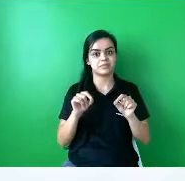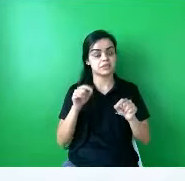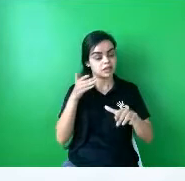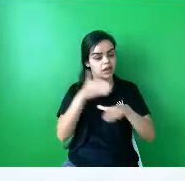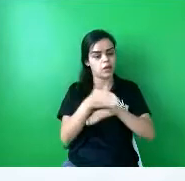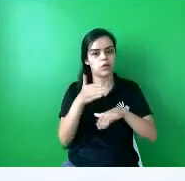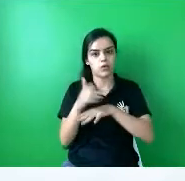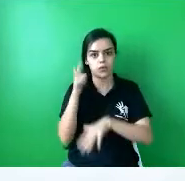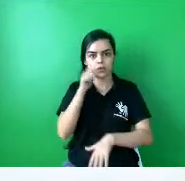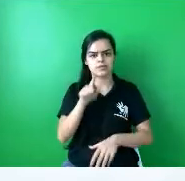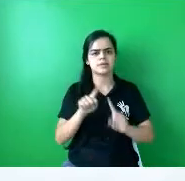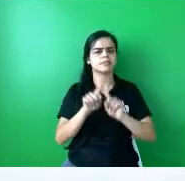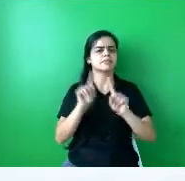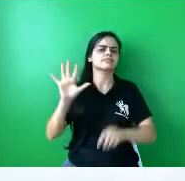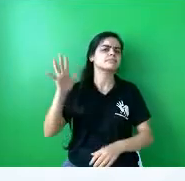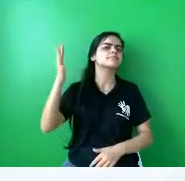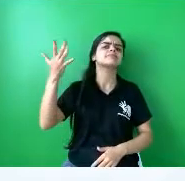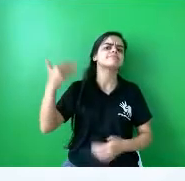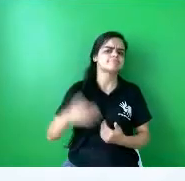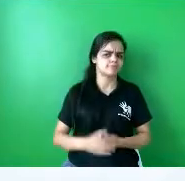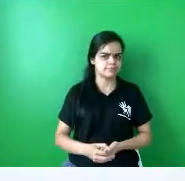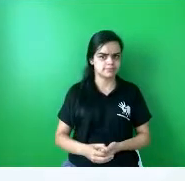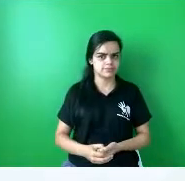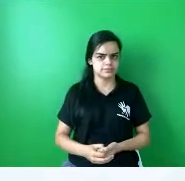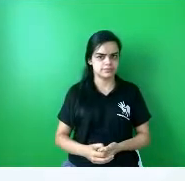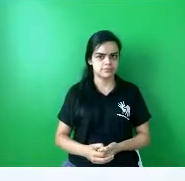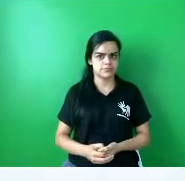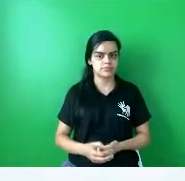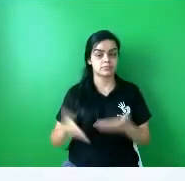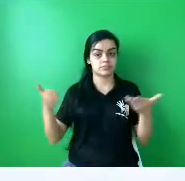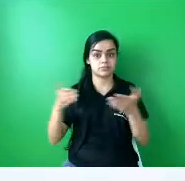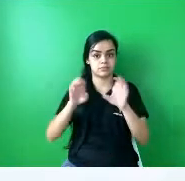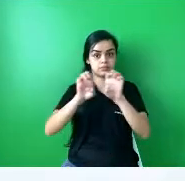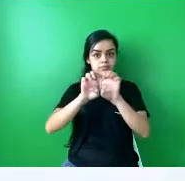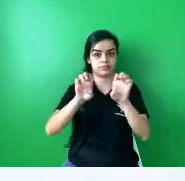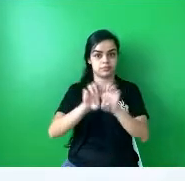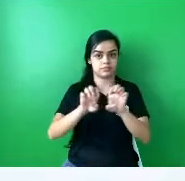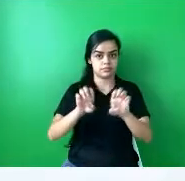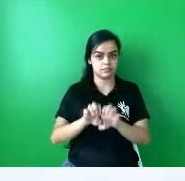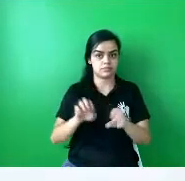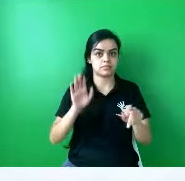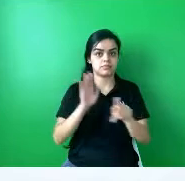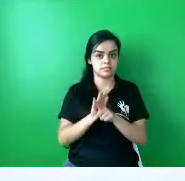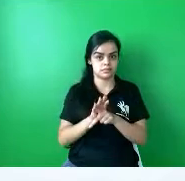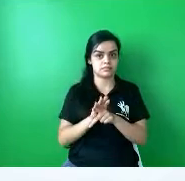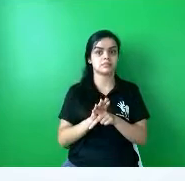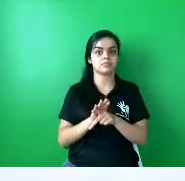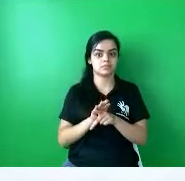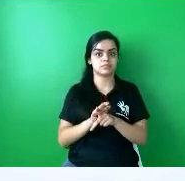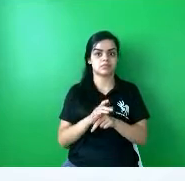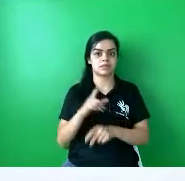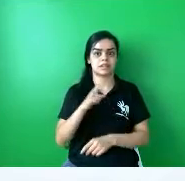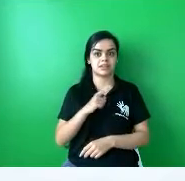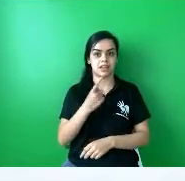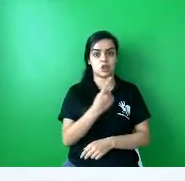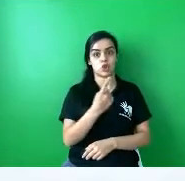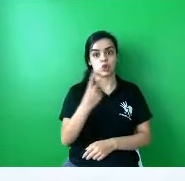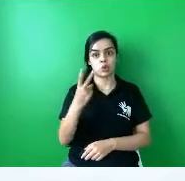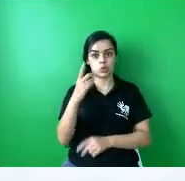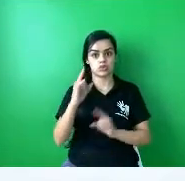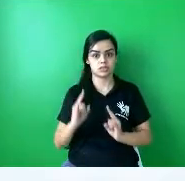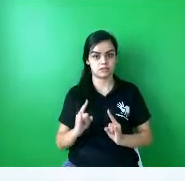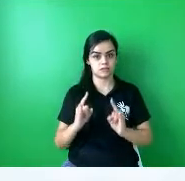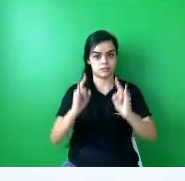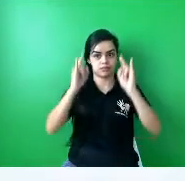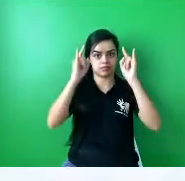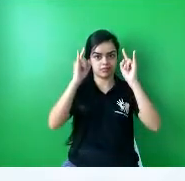acesso. Mas o que acontece? Nós temos hoje a estrutura do nosso Formar, que ela conta hoje lá com 12 apartamentos.